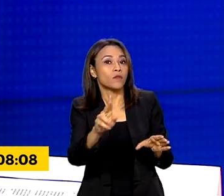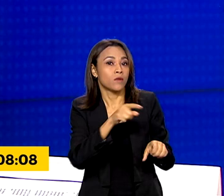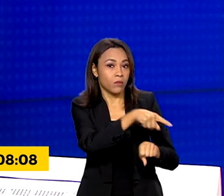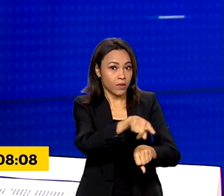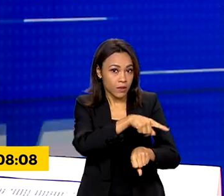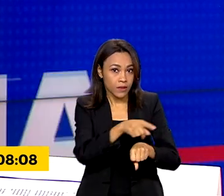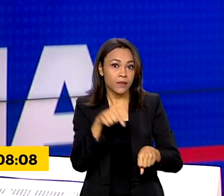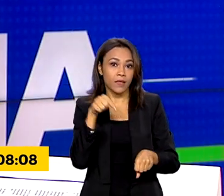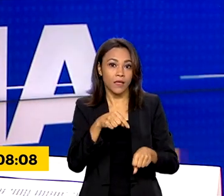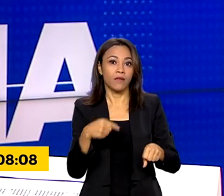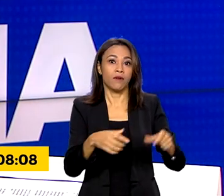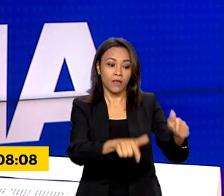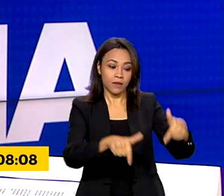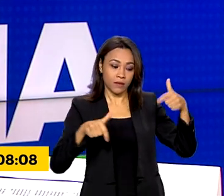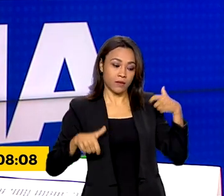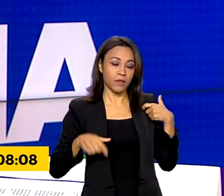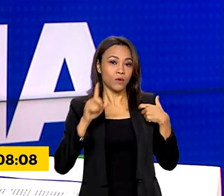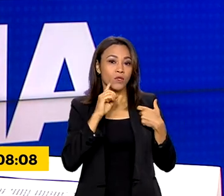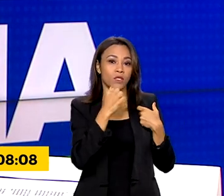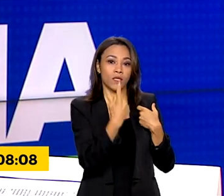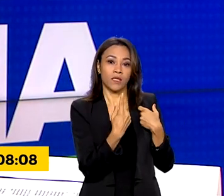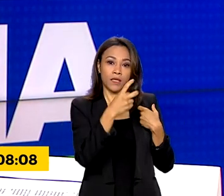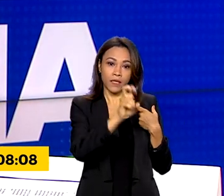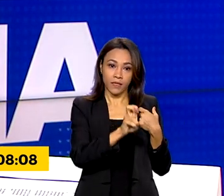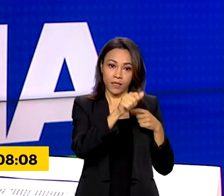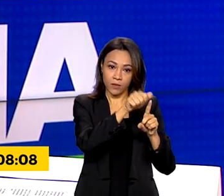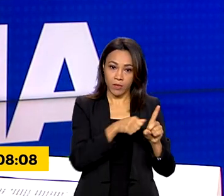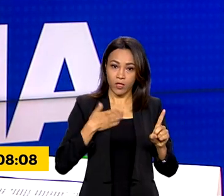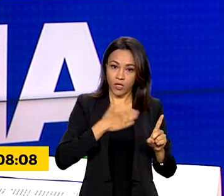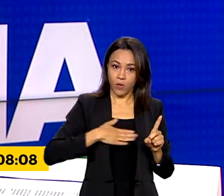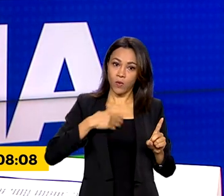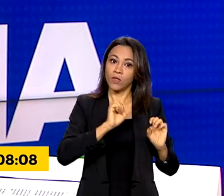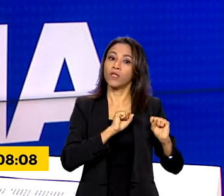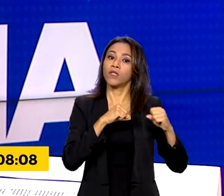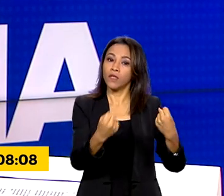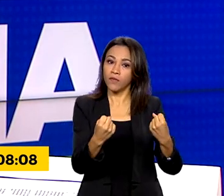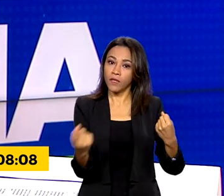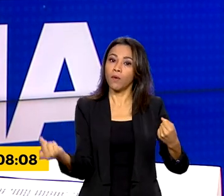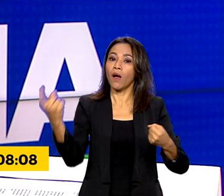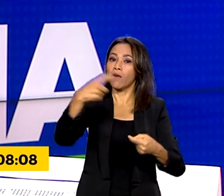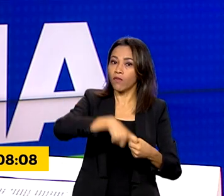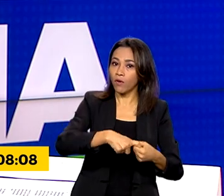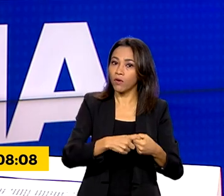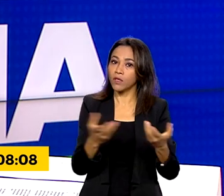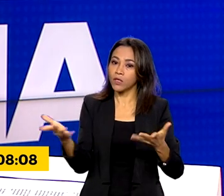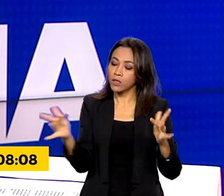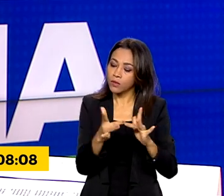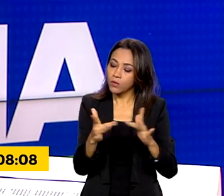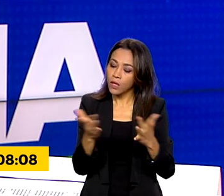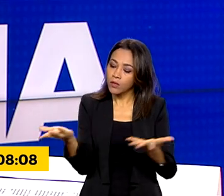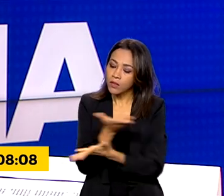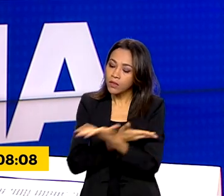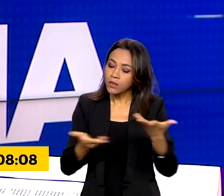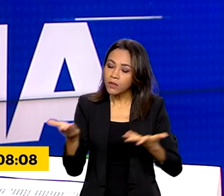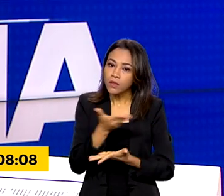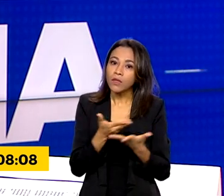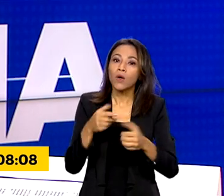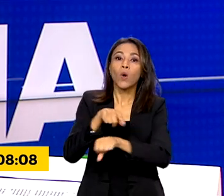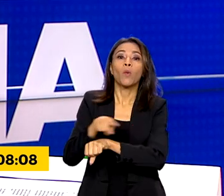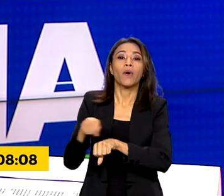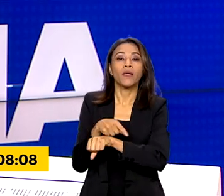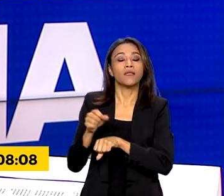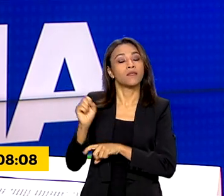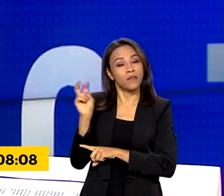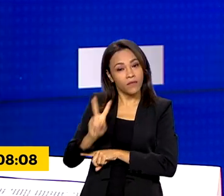assumir a presidência paraguaia em 15 de agosto e defendeu a retomada das relações diplomáticas do país com a Venezuela,